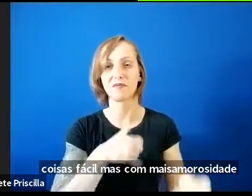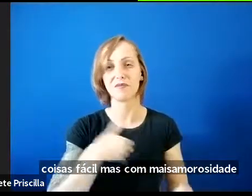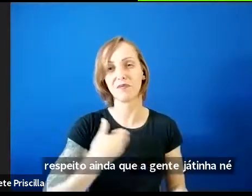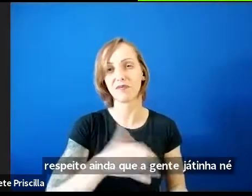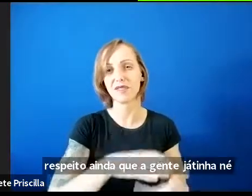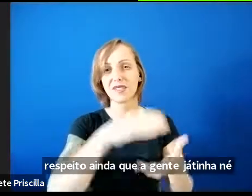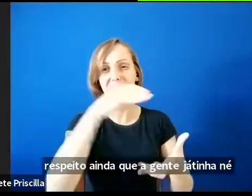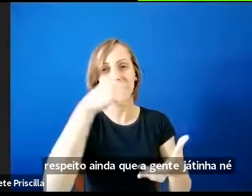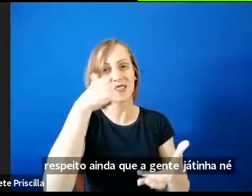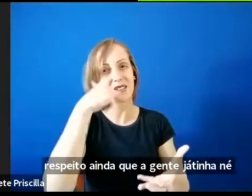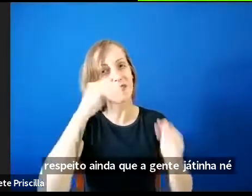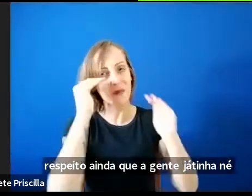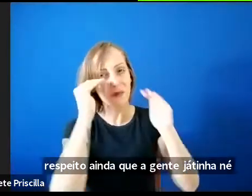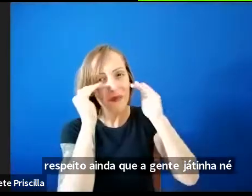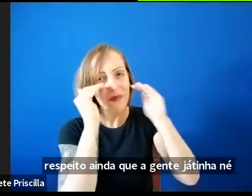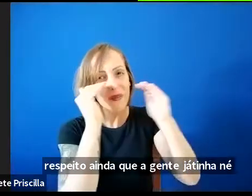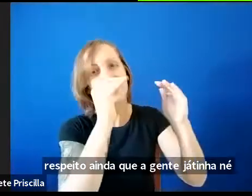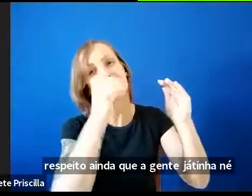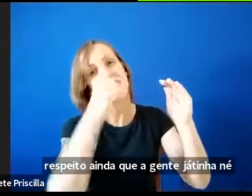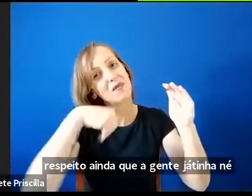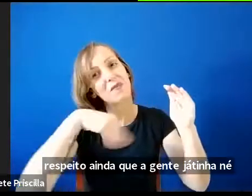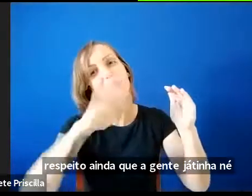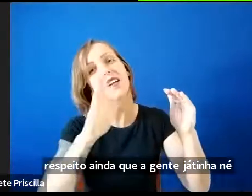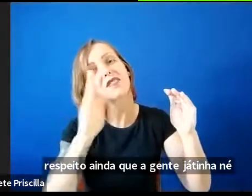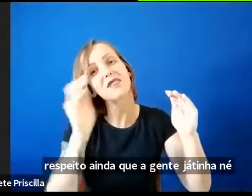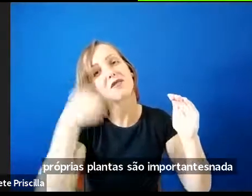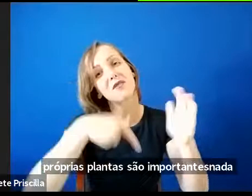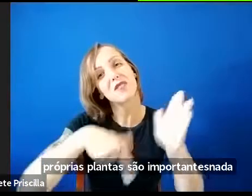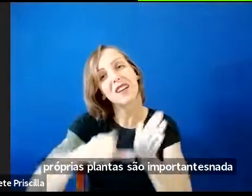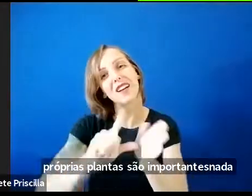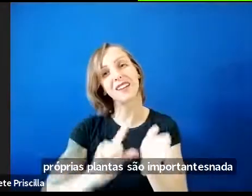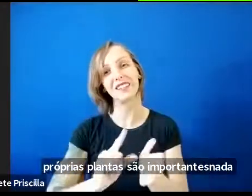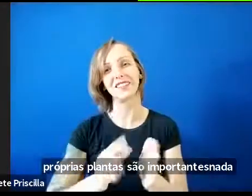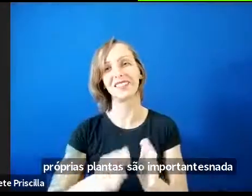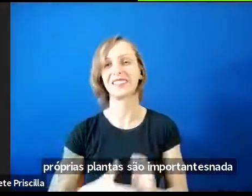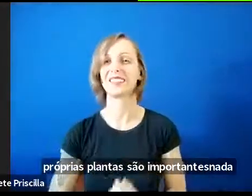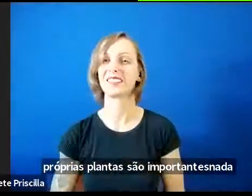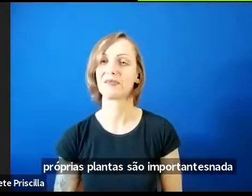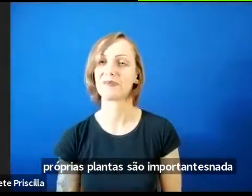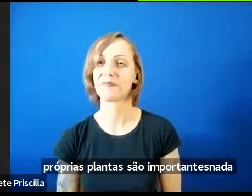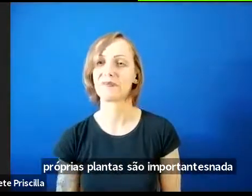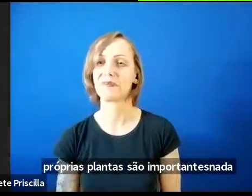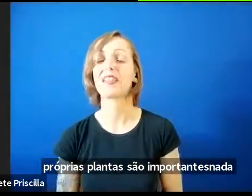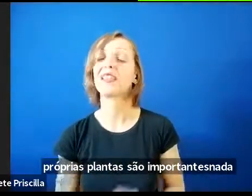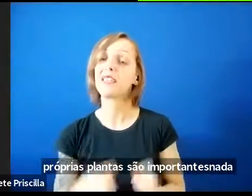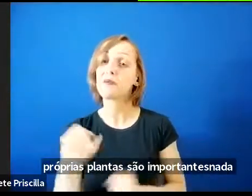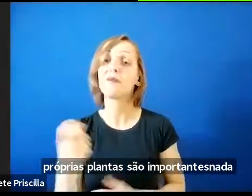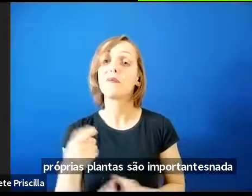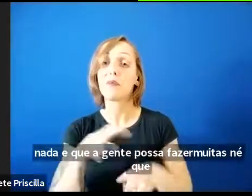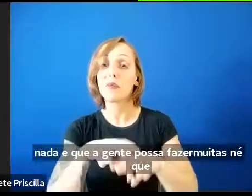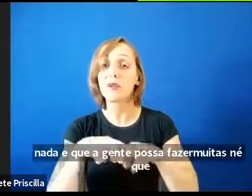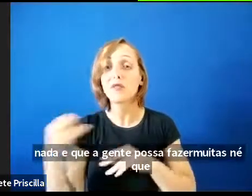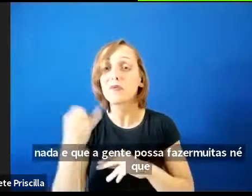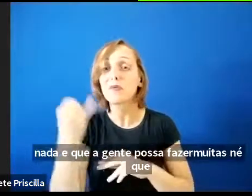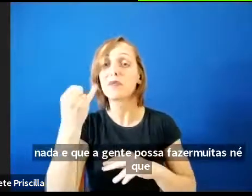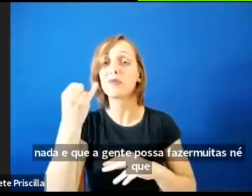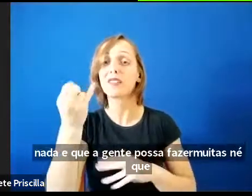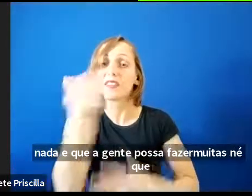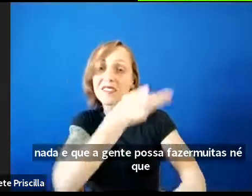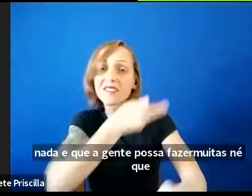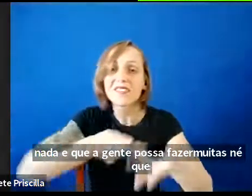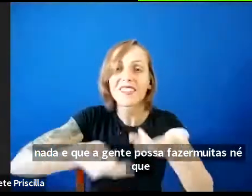tão importantes, né, Adri? E que a gente possa fazer muitas, né? Que vocês me ajudem, me conduzam, me